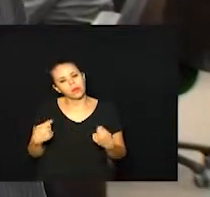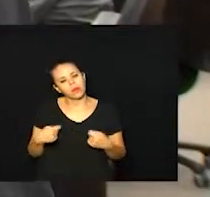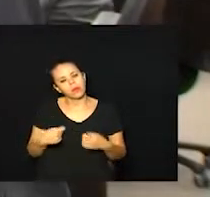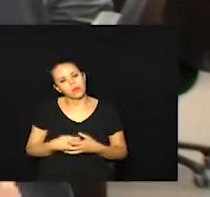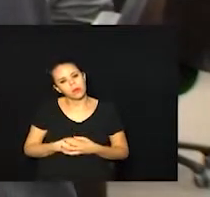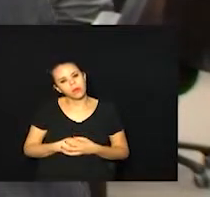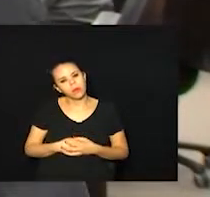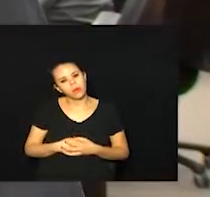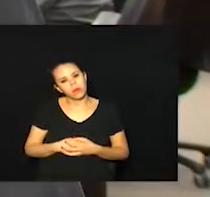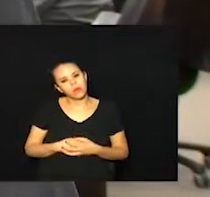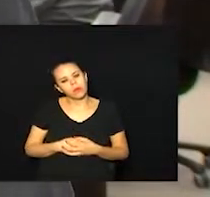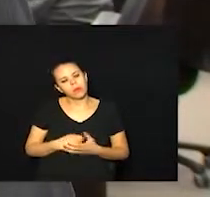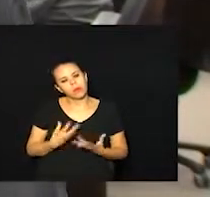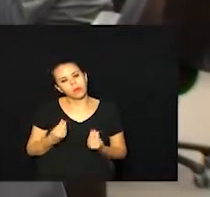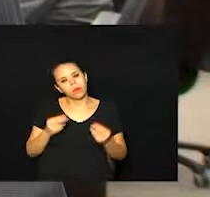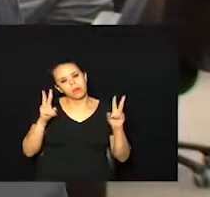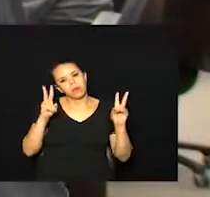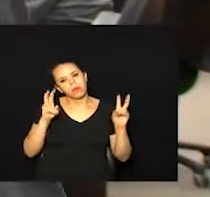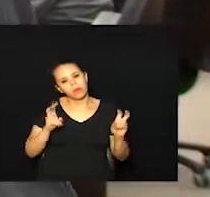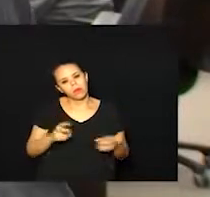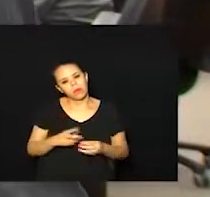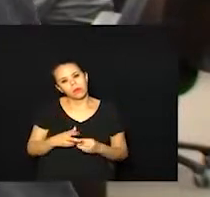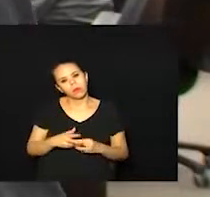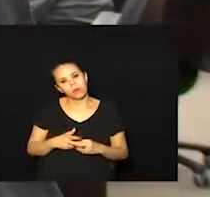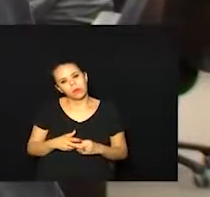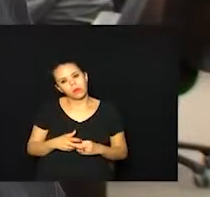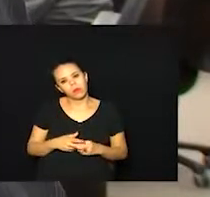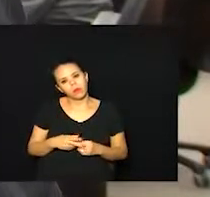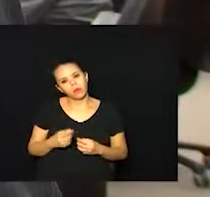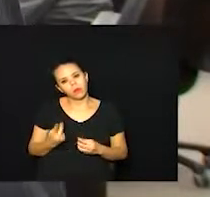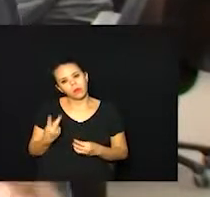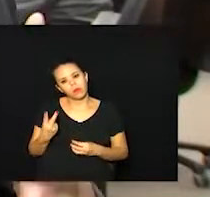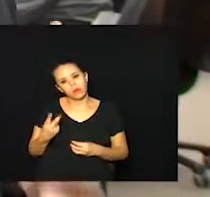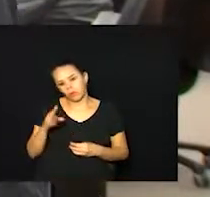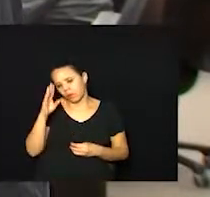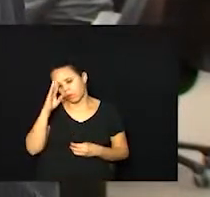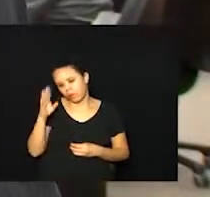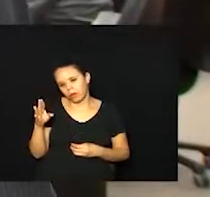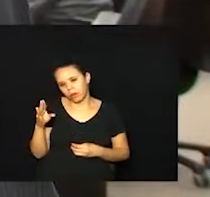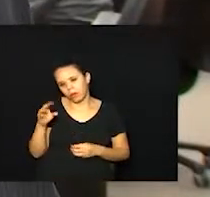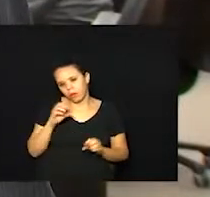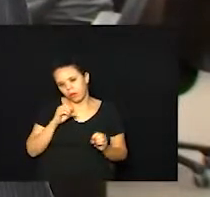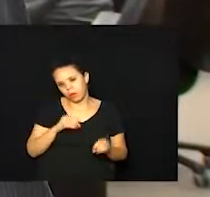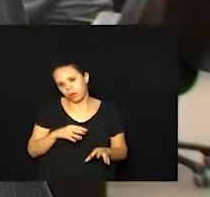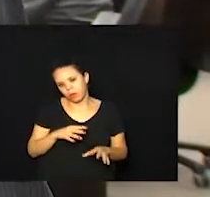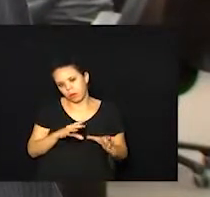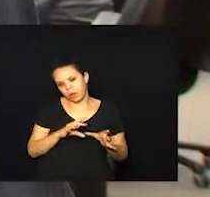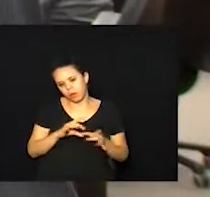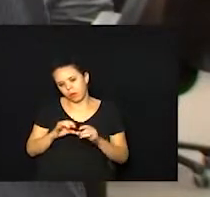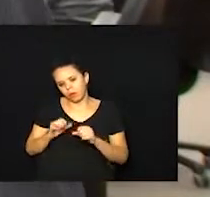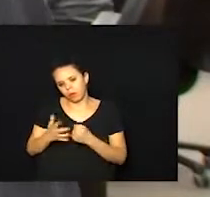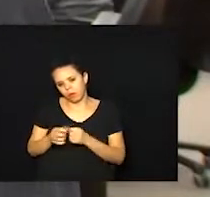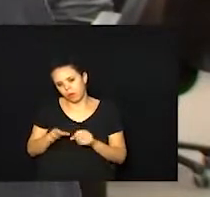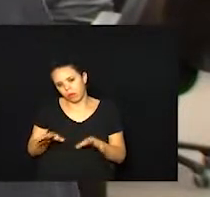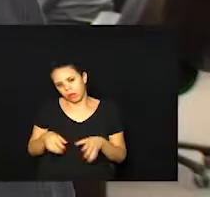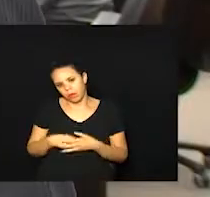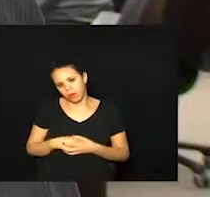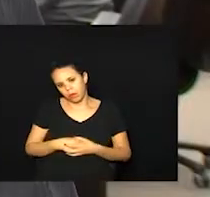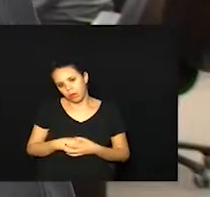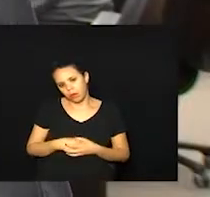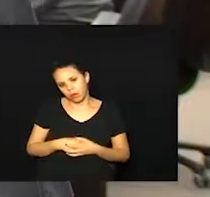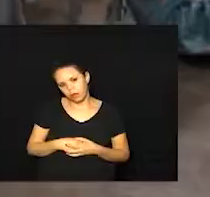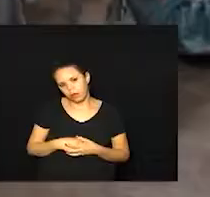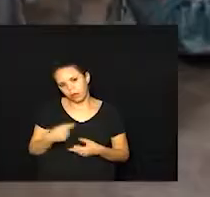na cidade. Então foram vários temas, destaquei aqui os dois principais, a educação no contexto da pandemia e